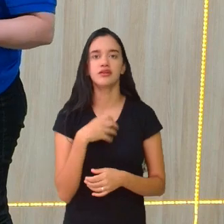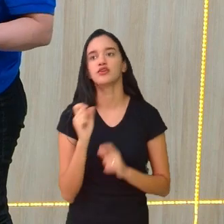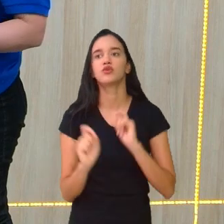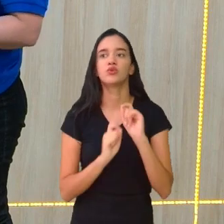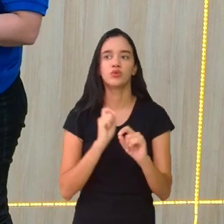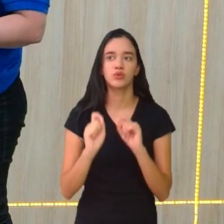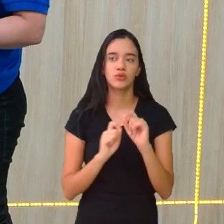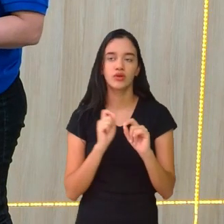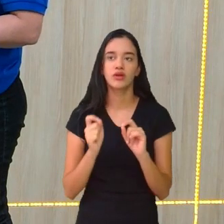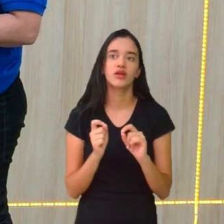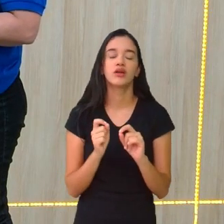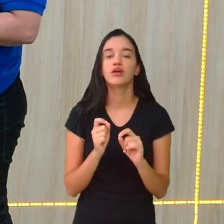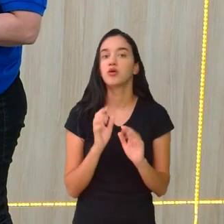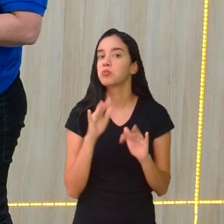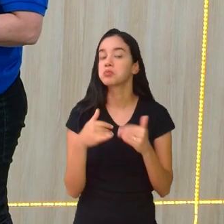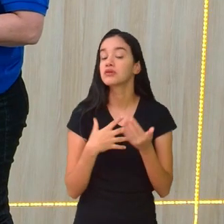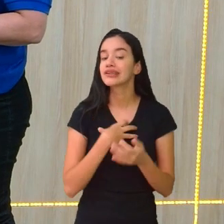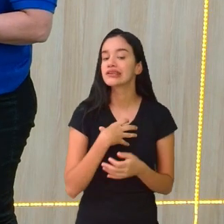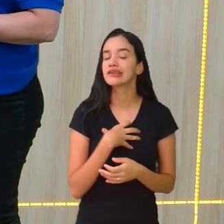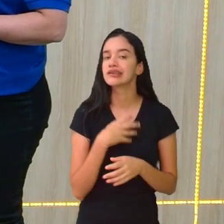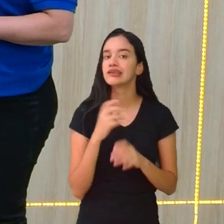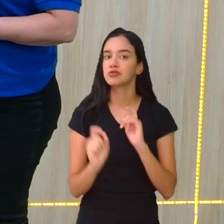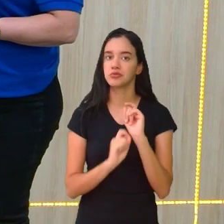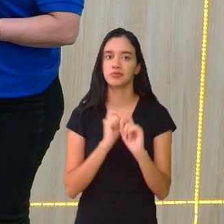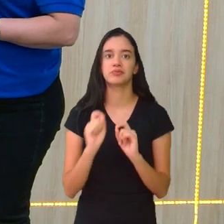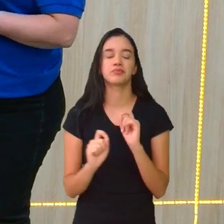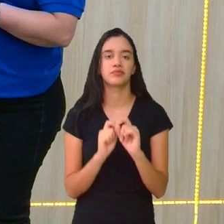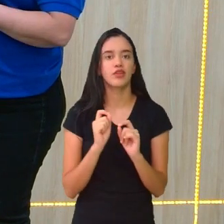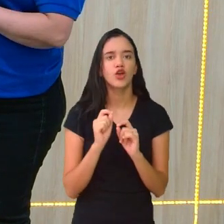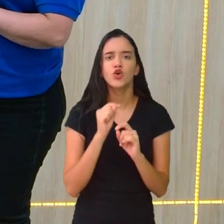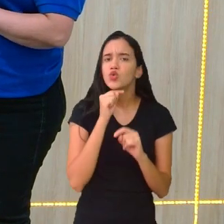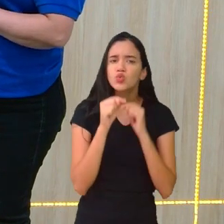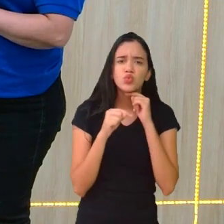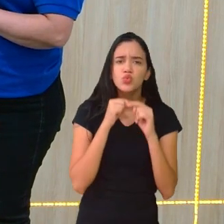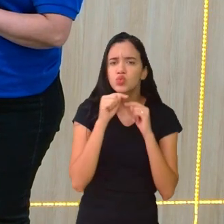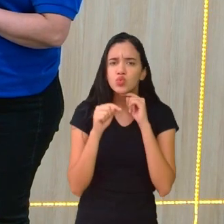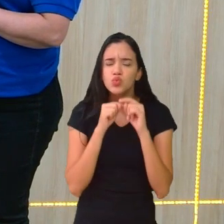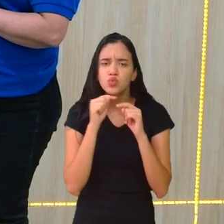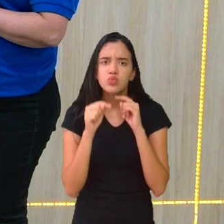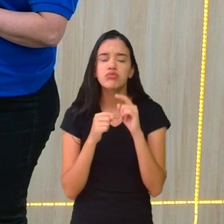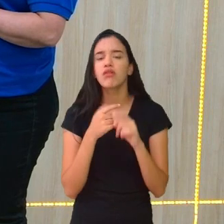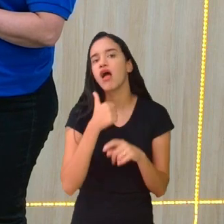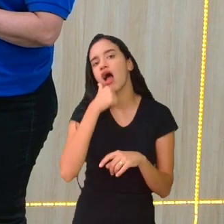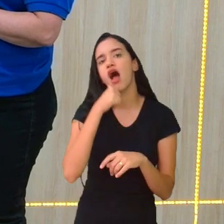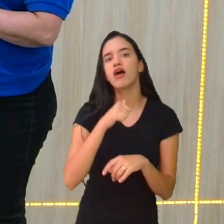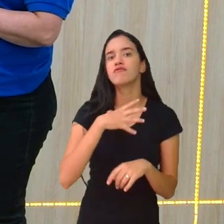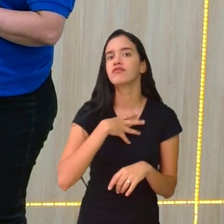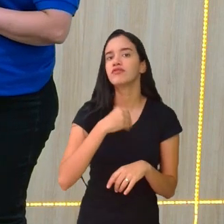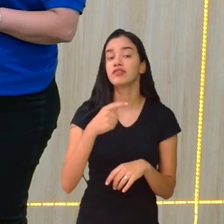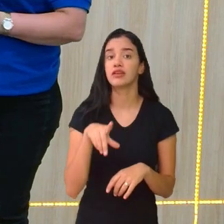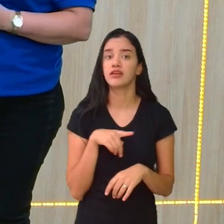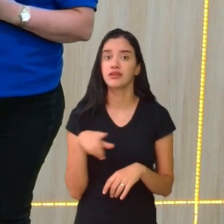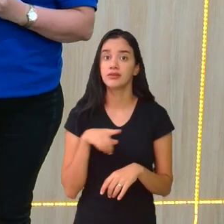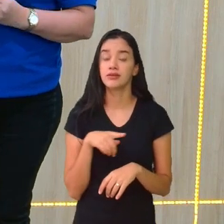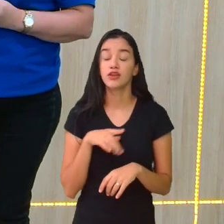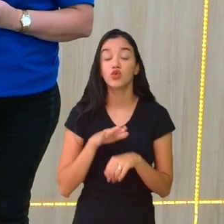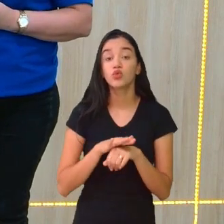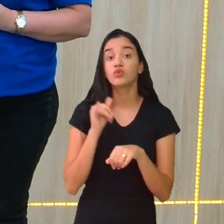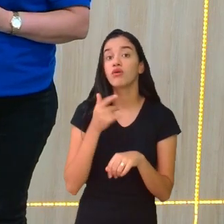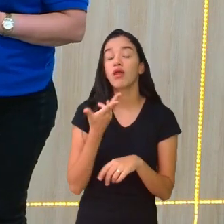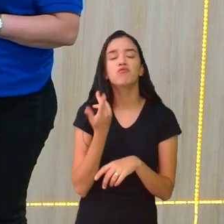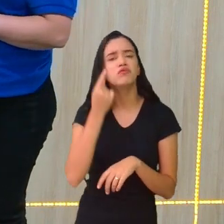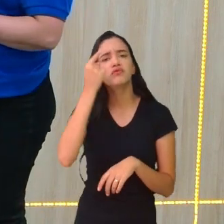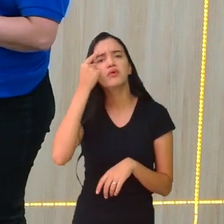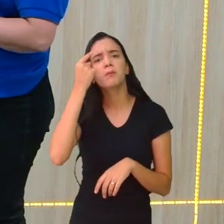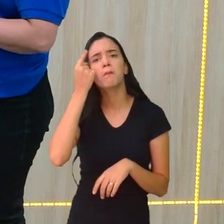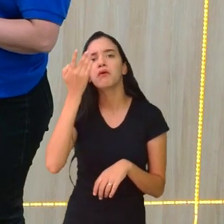momento como era que ela estava sentindo? Que dúvida a filha tem quando fala mãe, não é? O que é que você